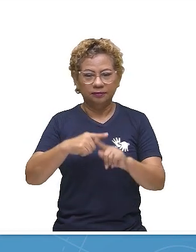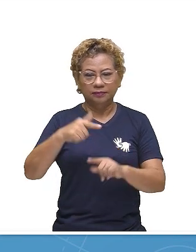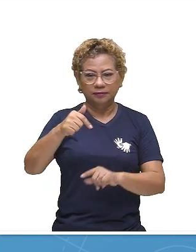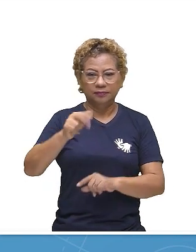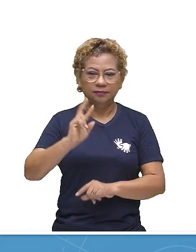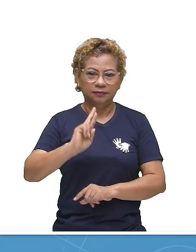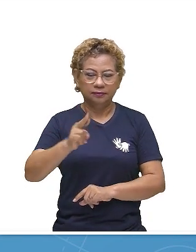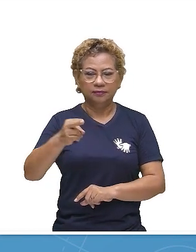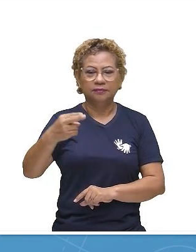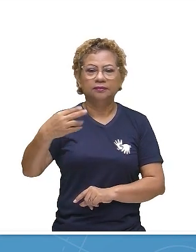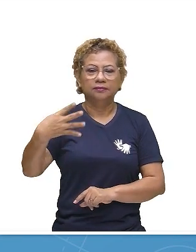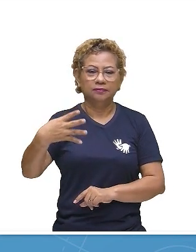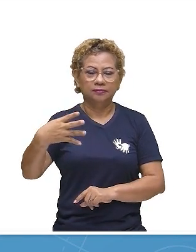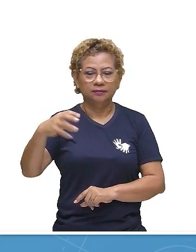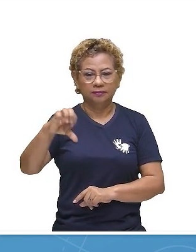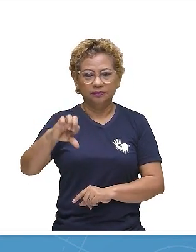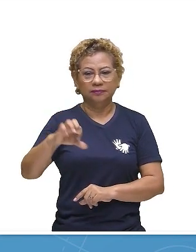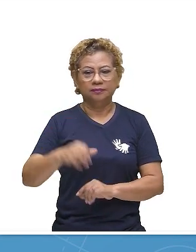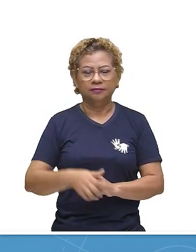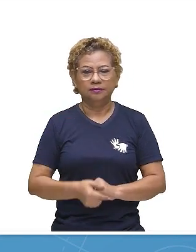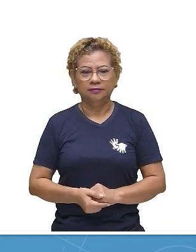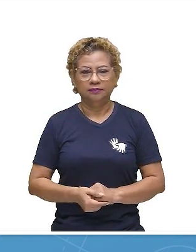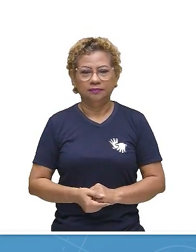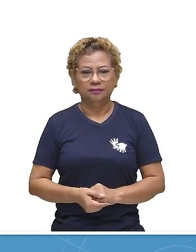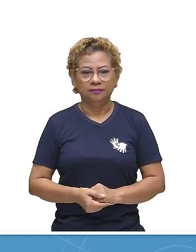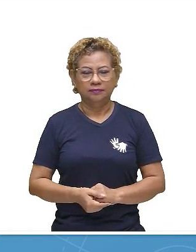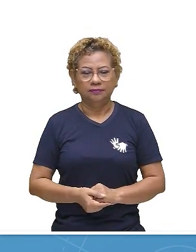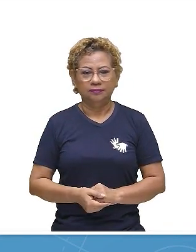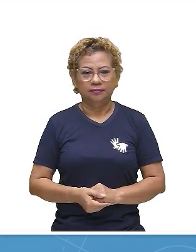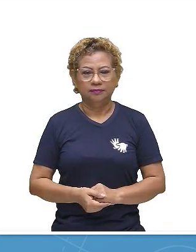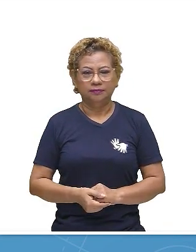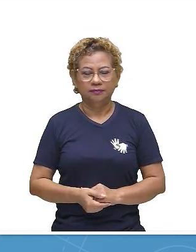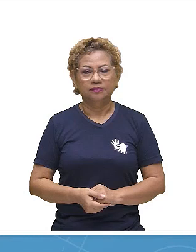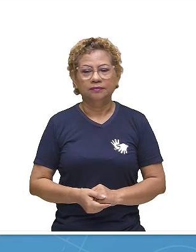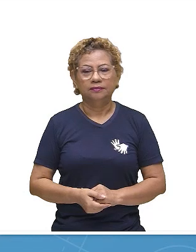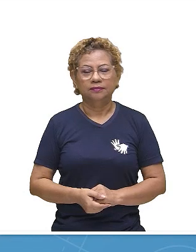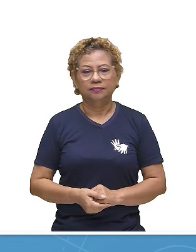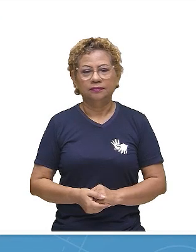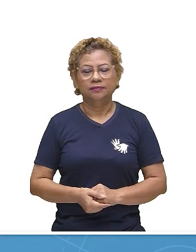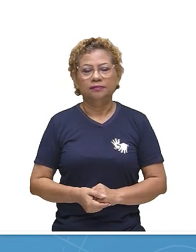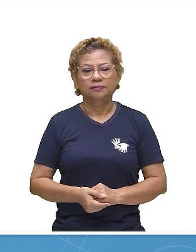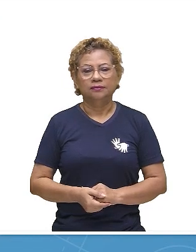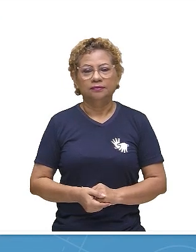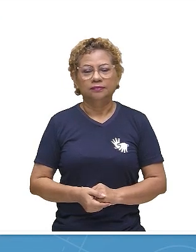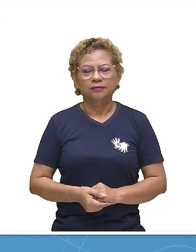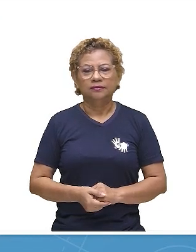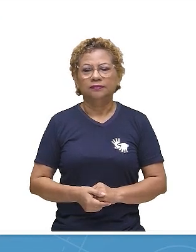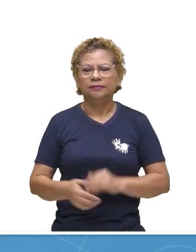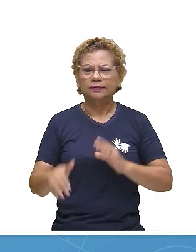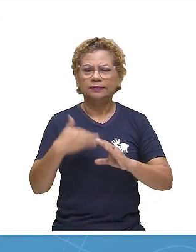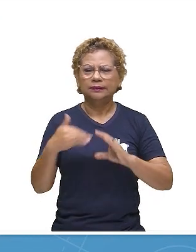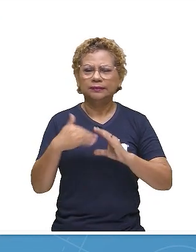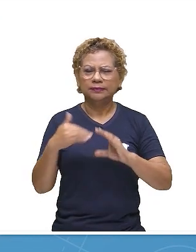Muito bem. Questão 12, resposta letra 5. A Laura Vitória da escola Anastácio Assunção. Obrigado,